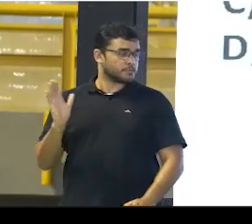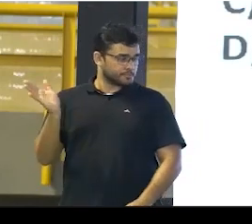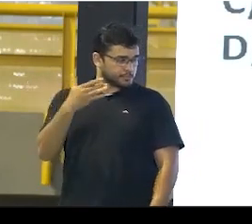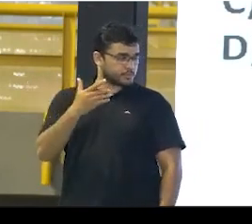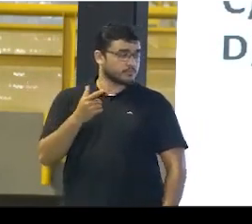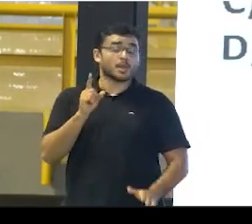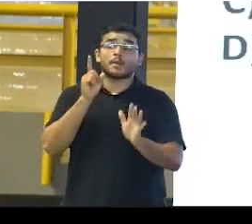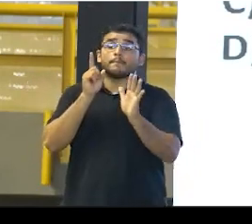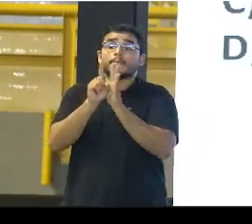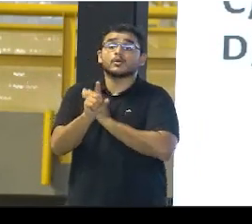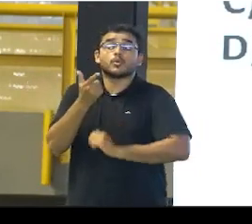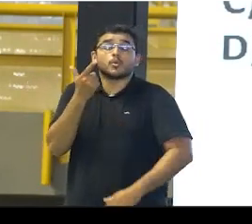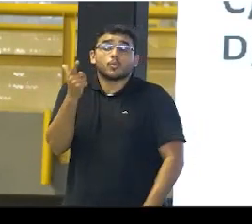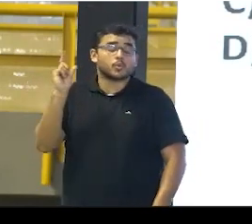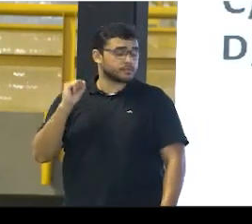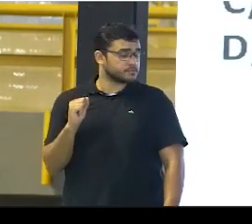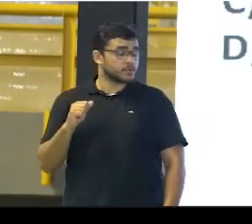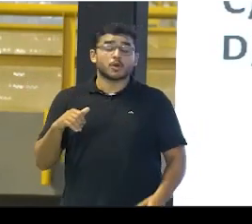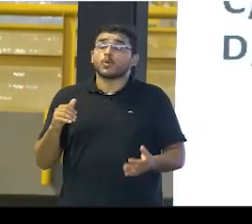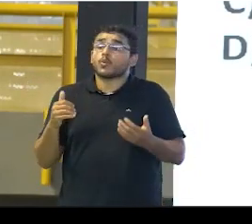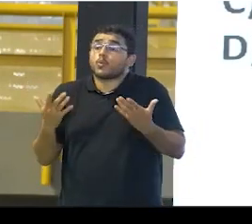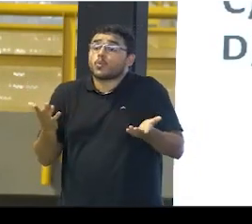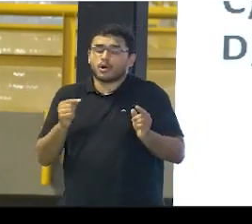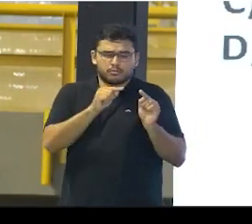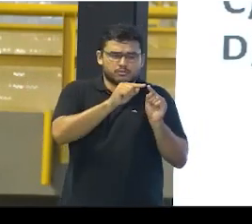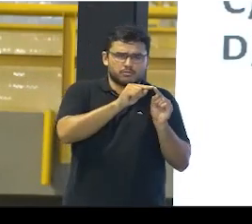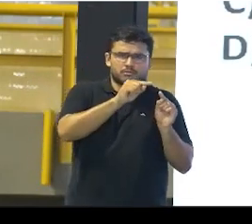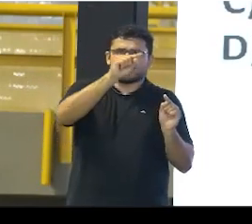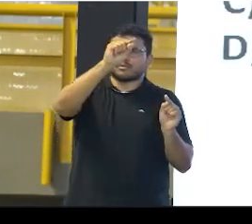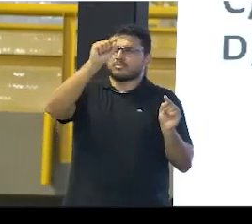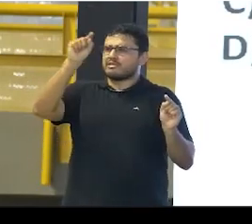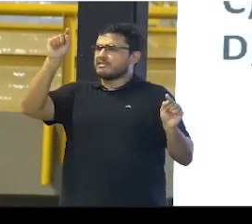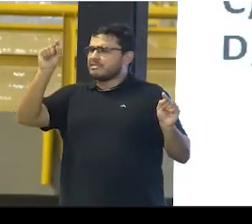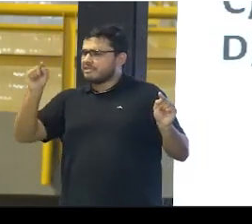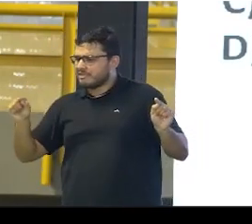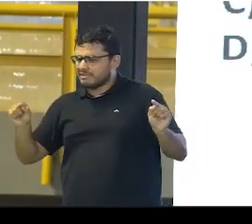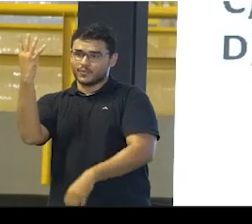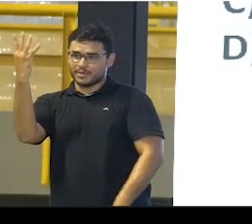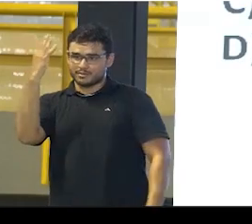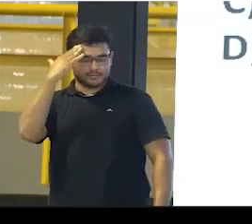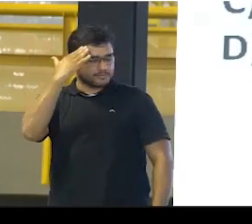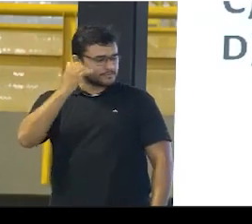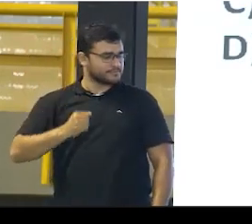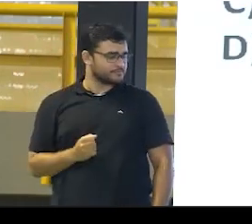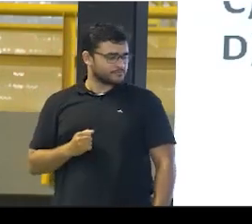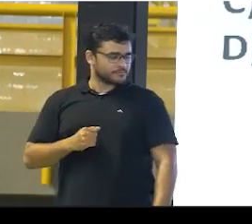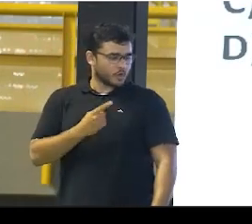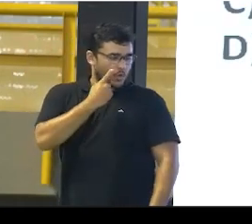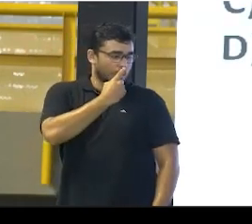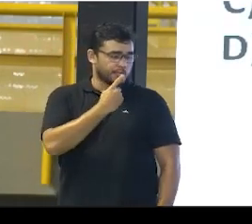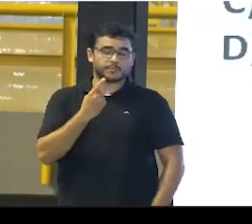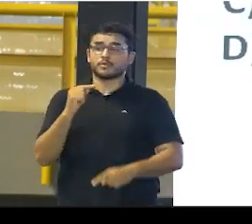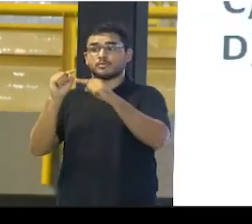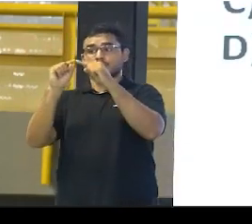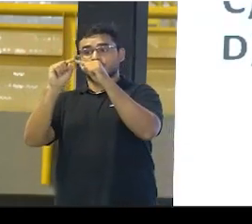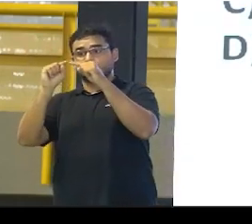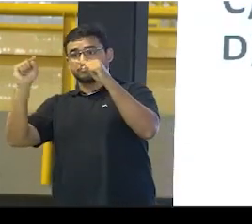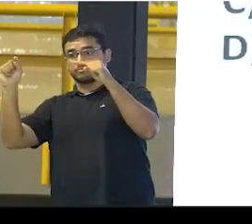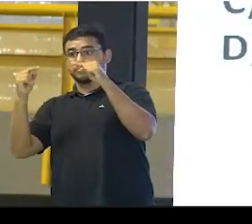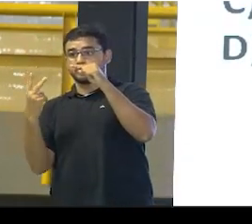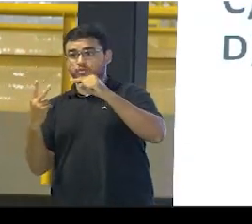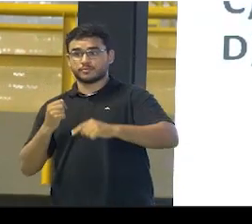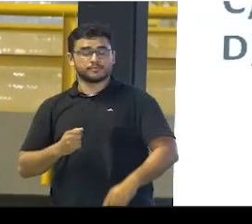sei que cabem 1.200 cadeiras. Qual seria a maneira mais fácil de eu contar o número de pessoas que